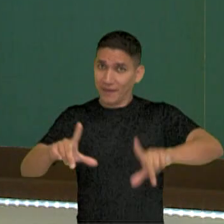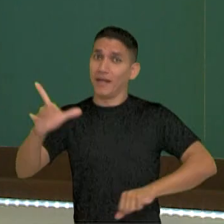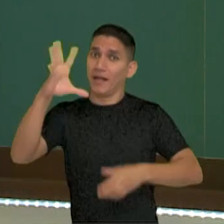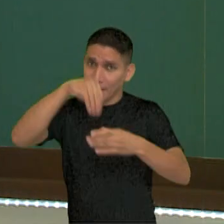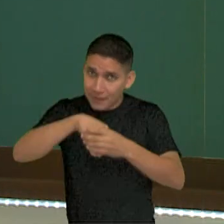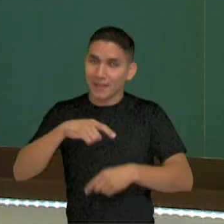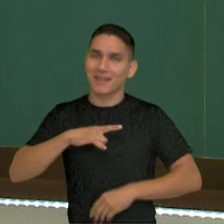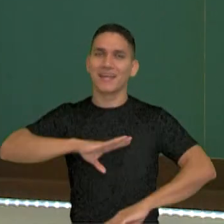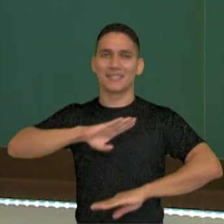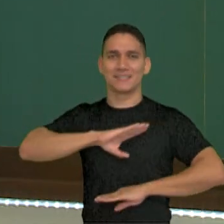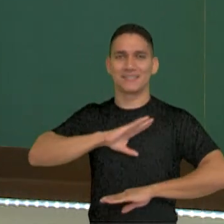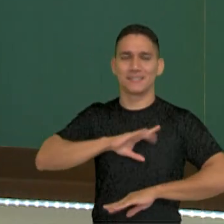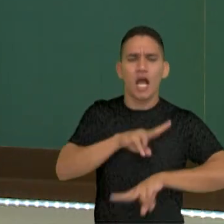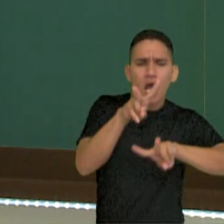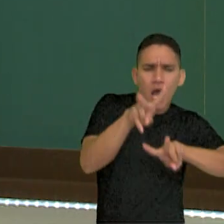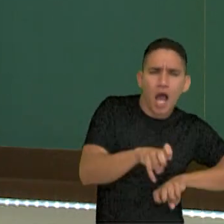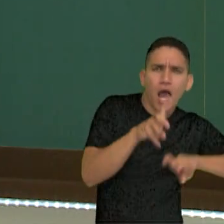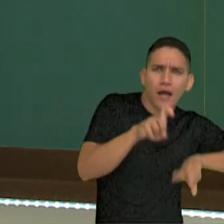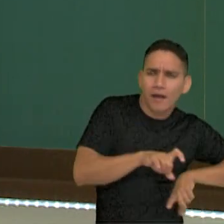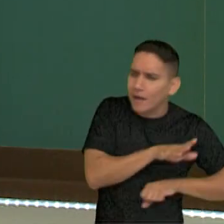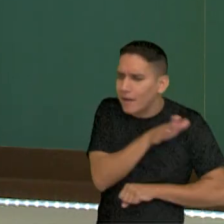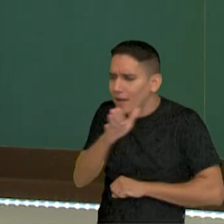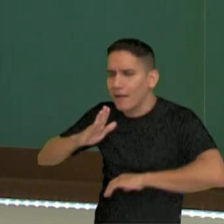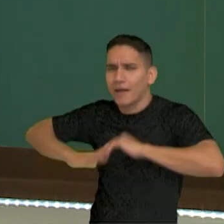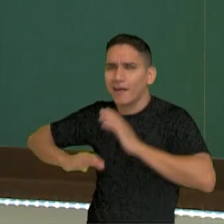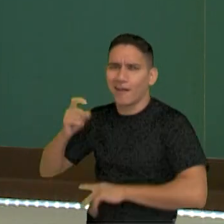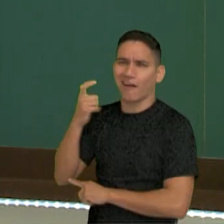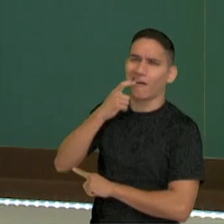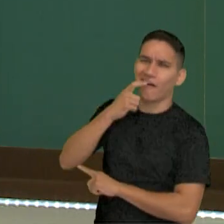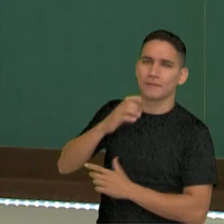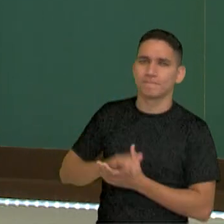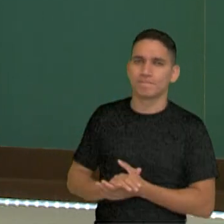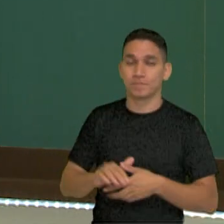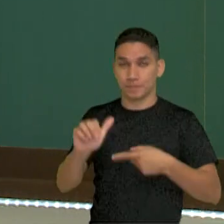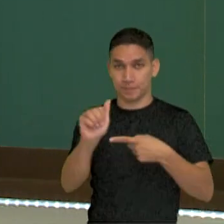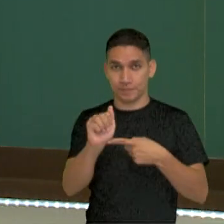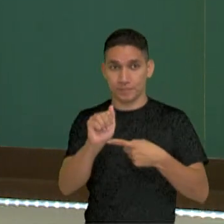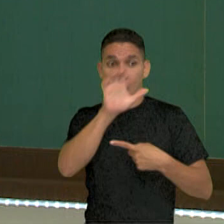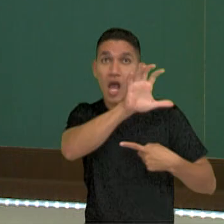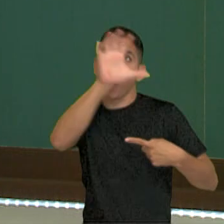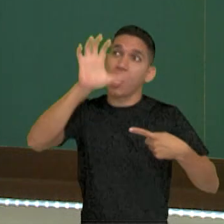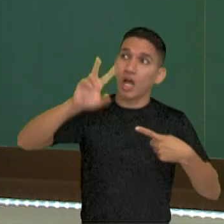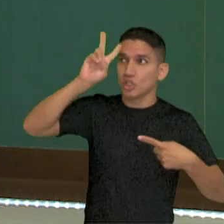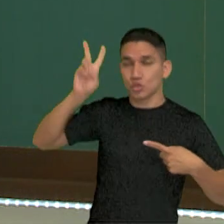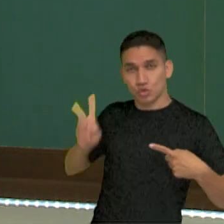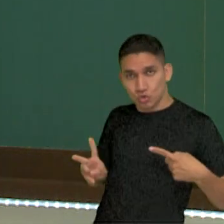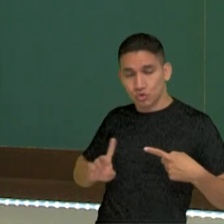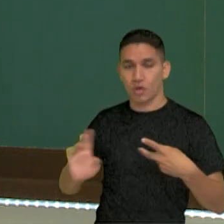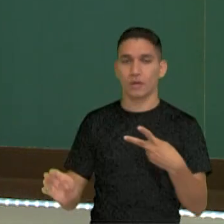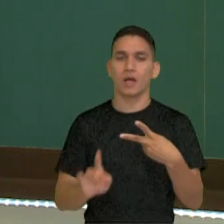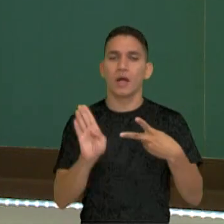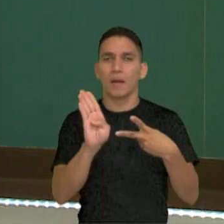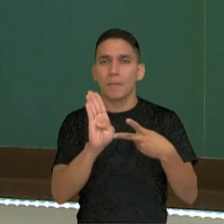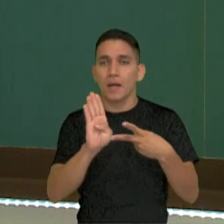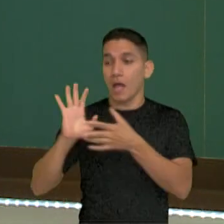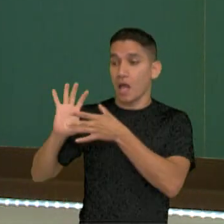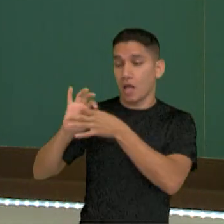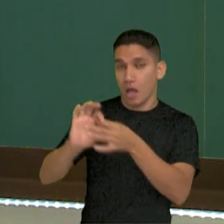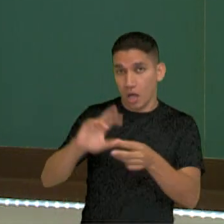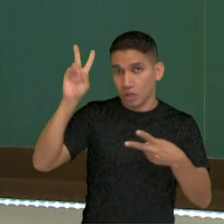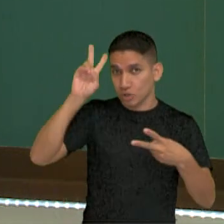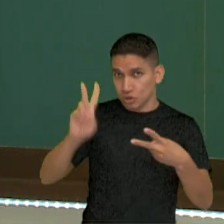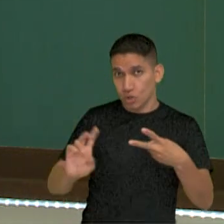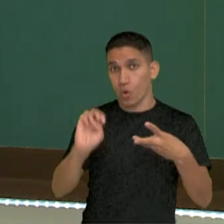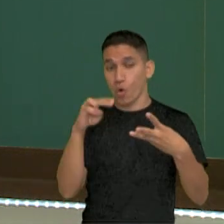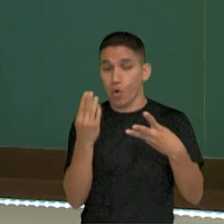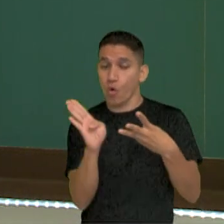no caso O Caipira no Dentista? Letra A, regional histórica, contextual histórica